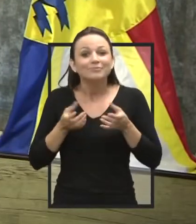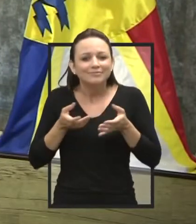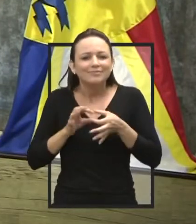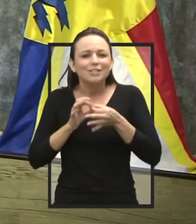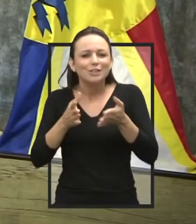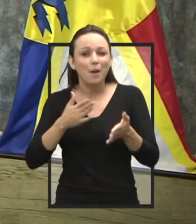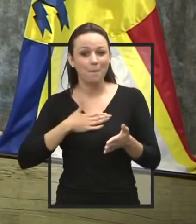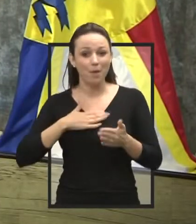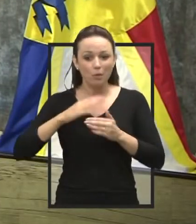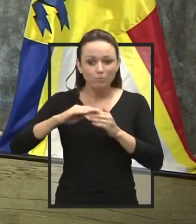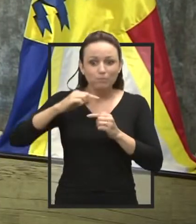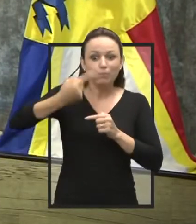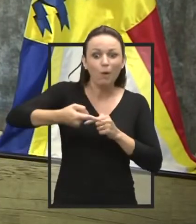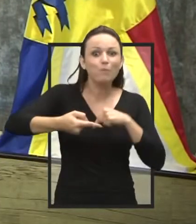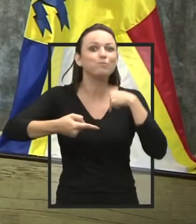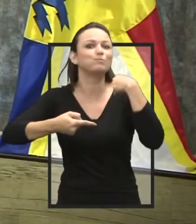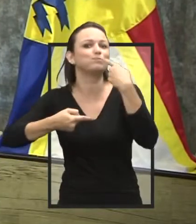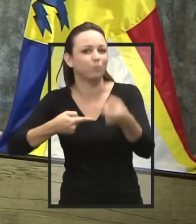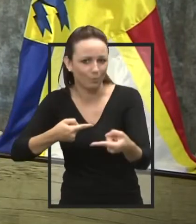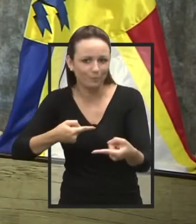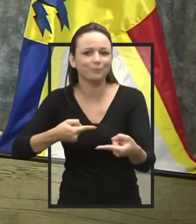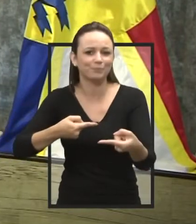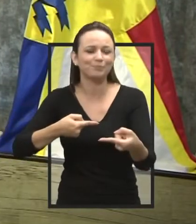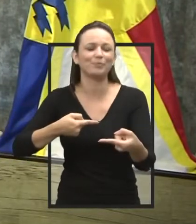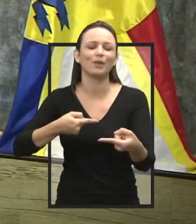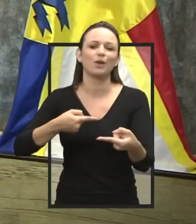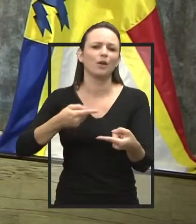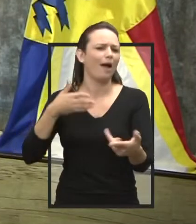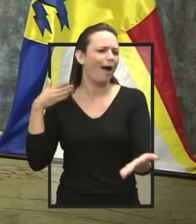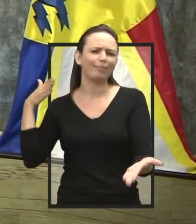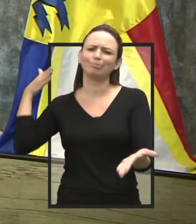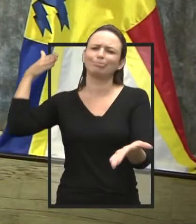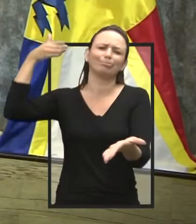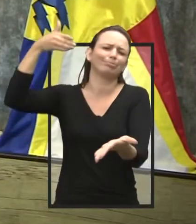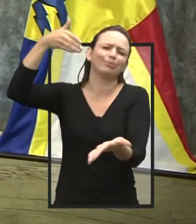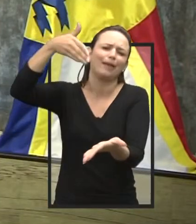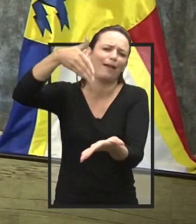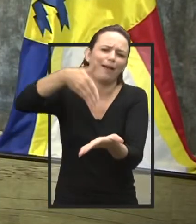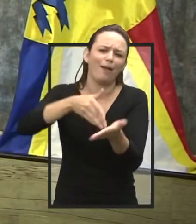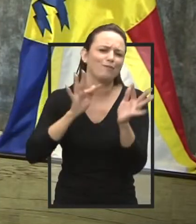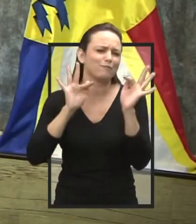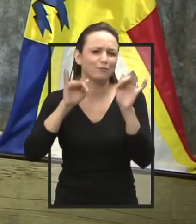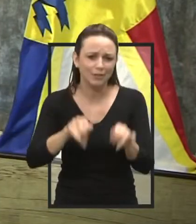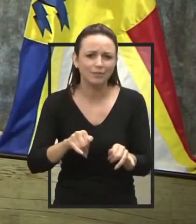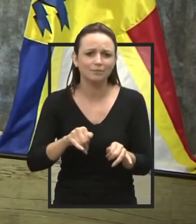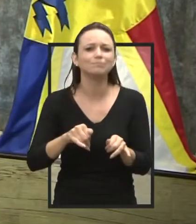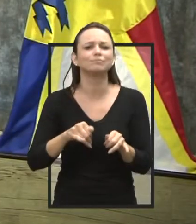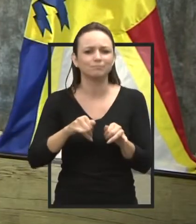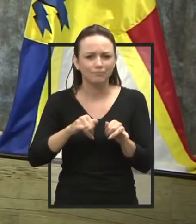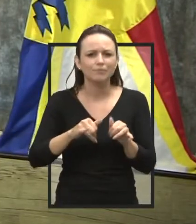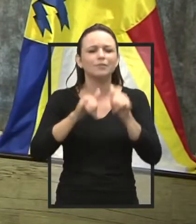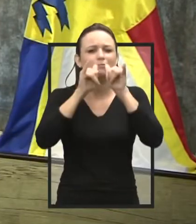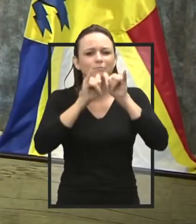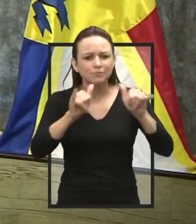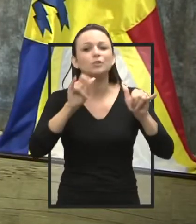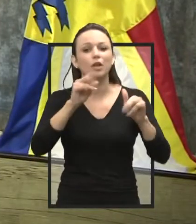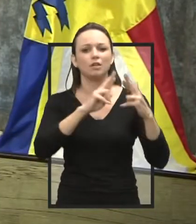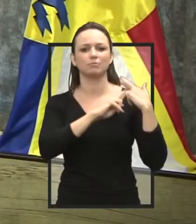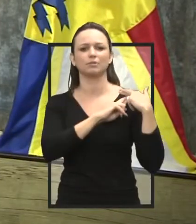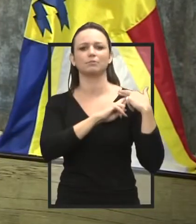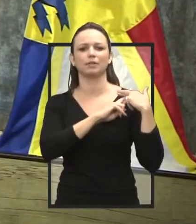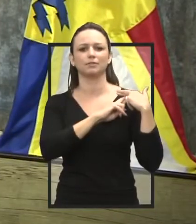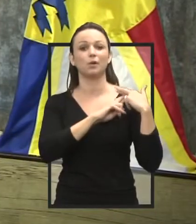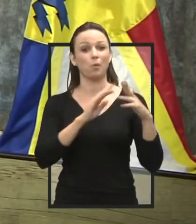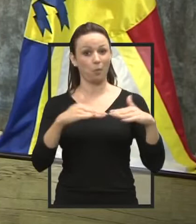os meus sucessores, até o fim dos tempos, uma mensagem de responsabilidade.